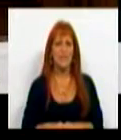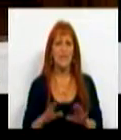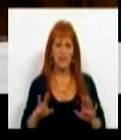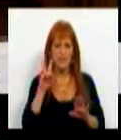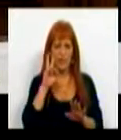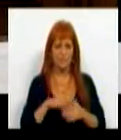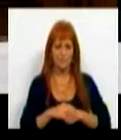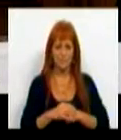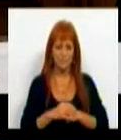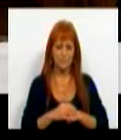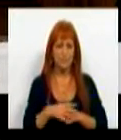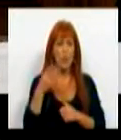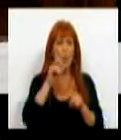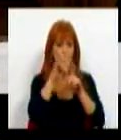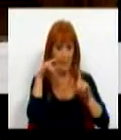Vamos lá ver.